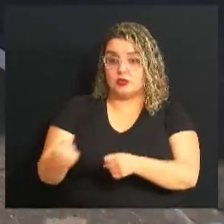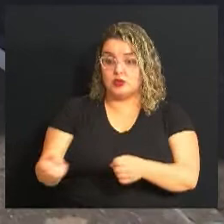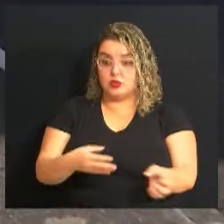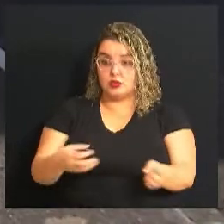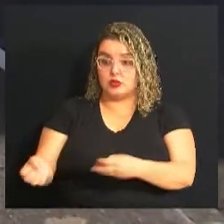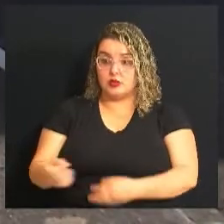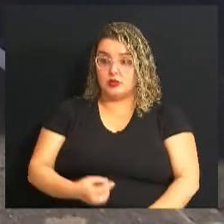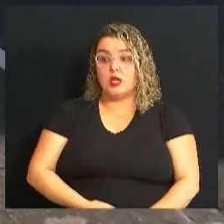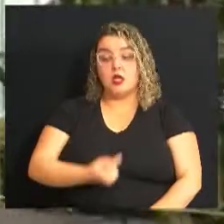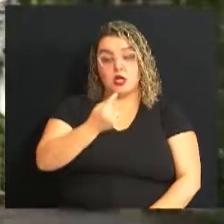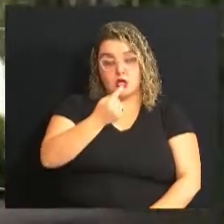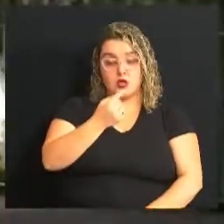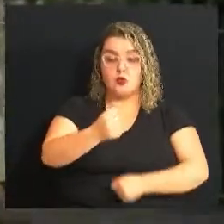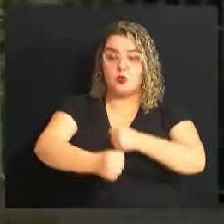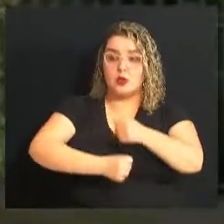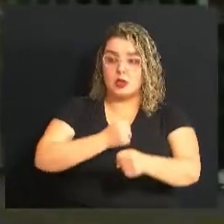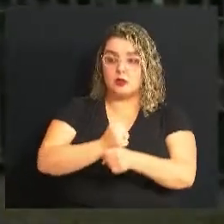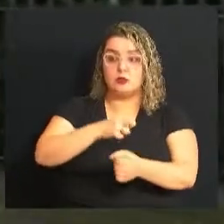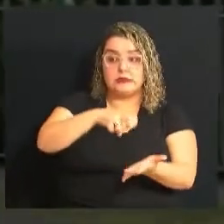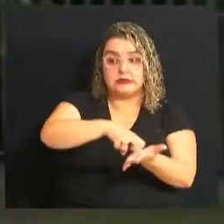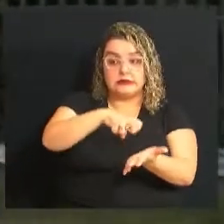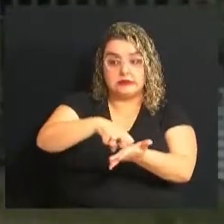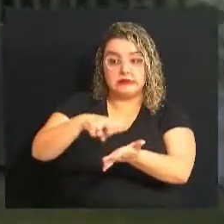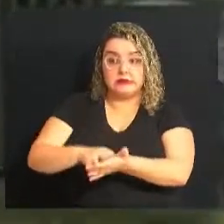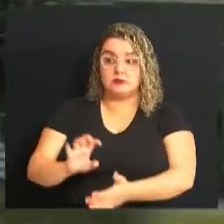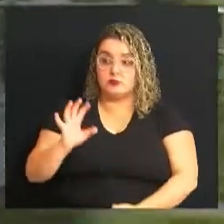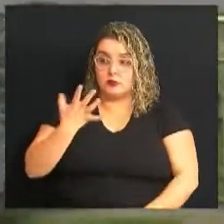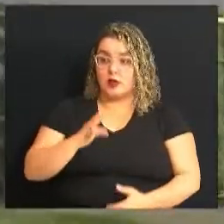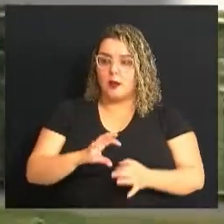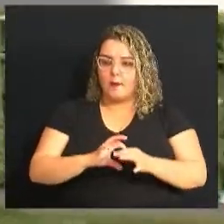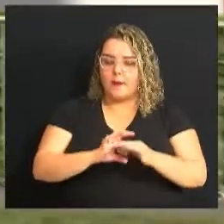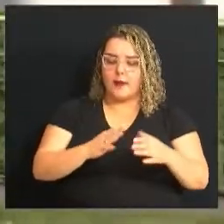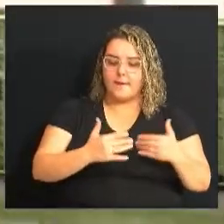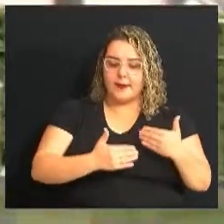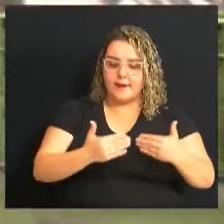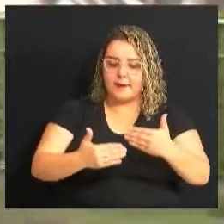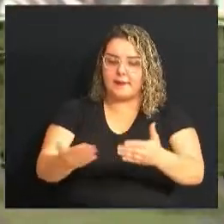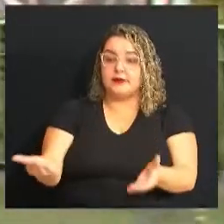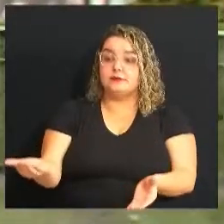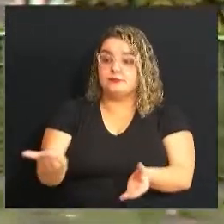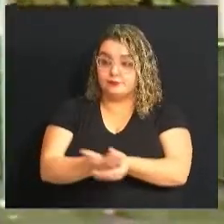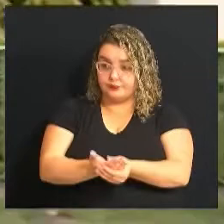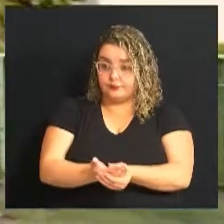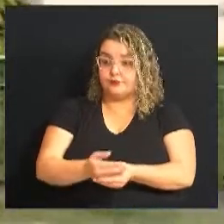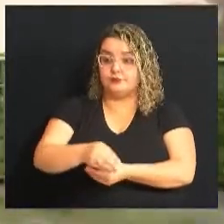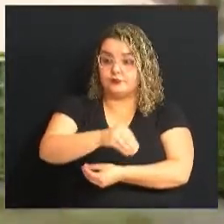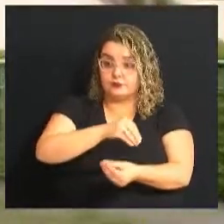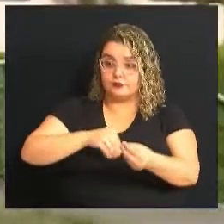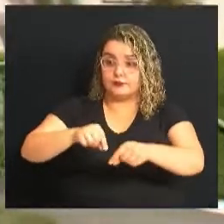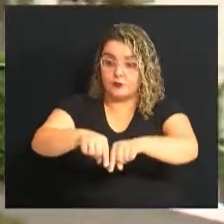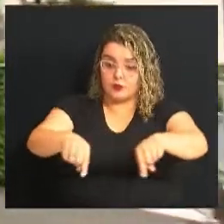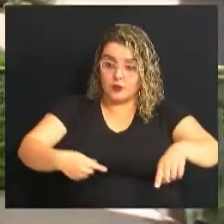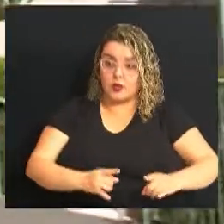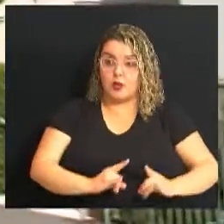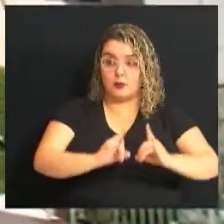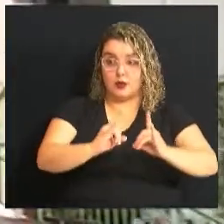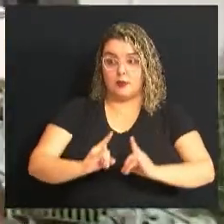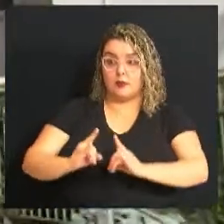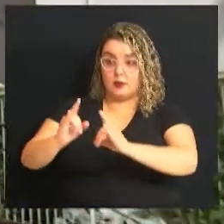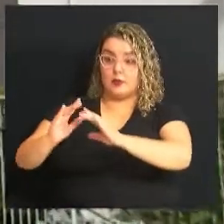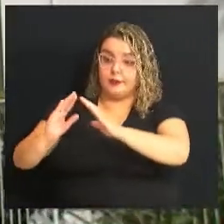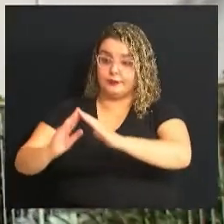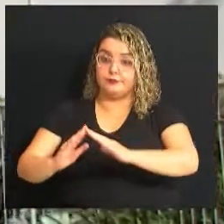sanções passaram a valer. Ela já tem desencadeado ações judiciais envolvendo condomínios residenciais e